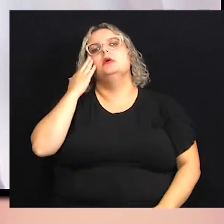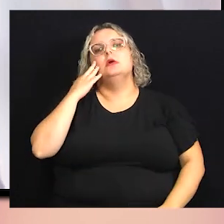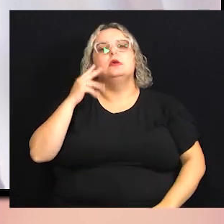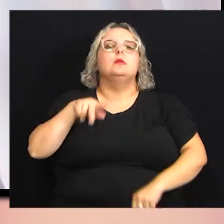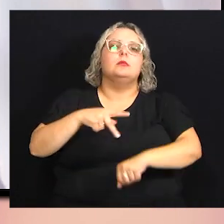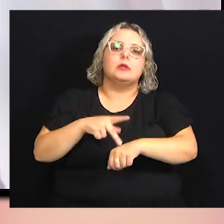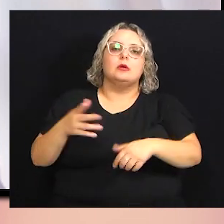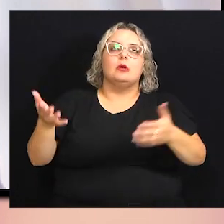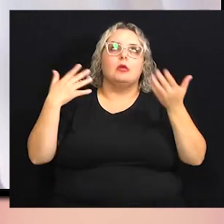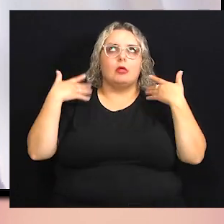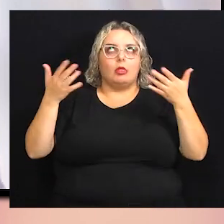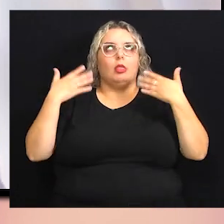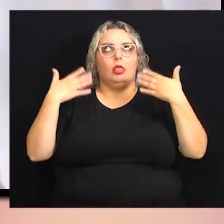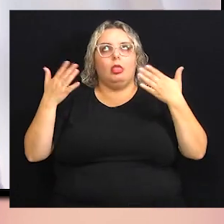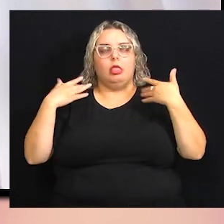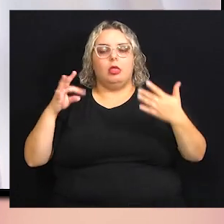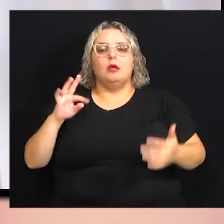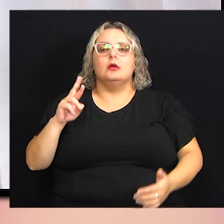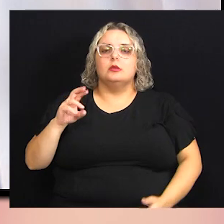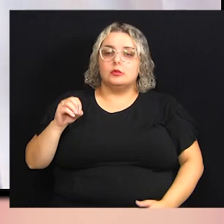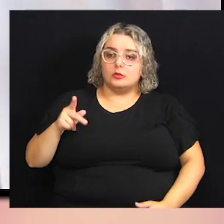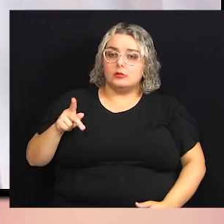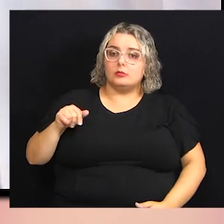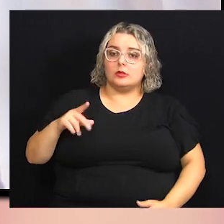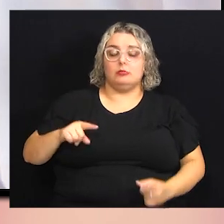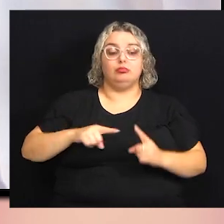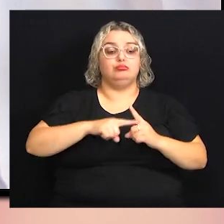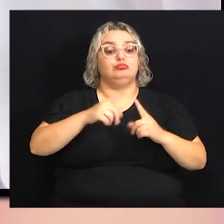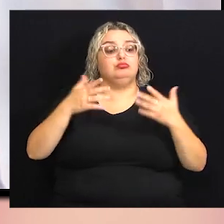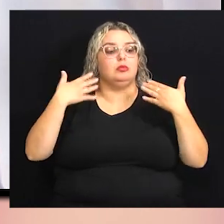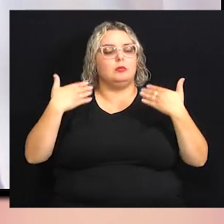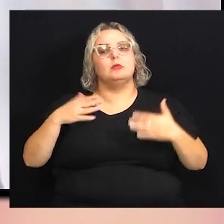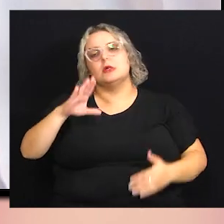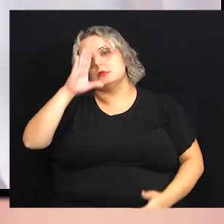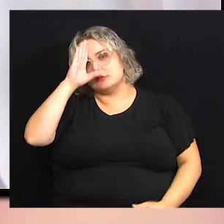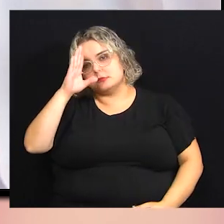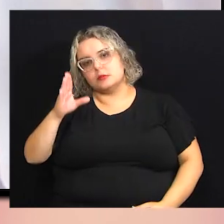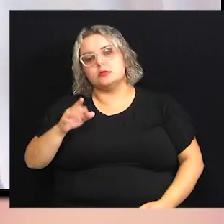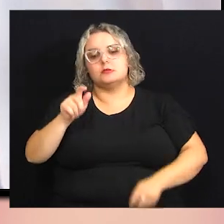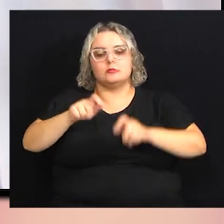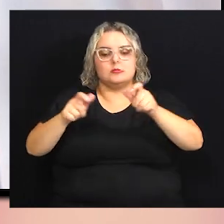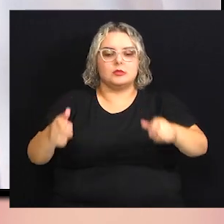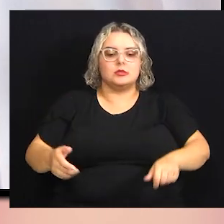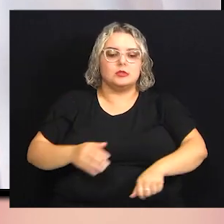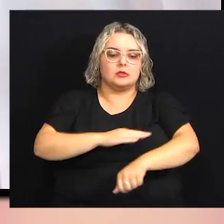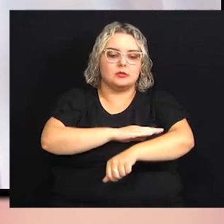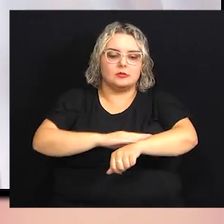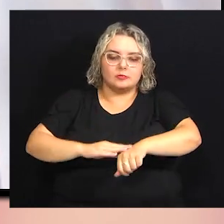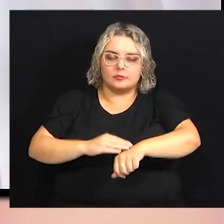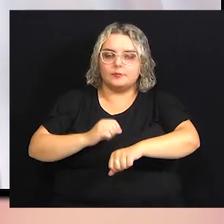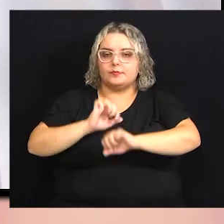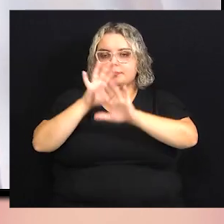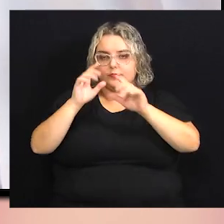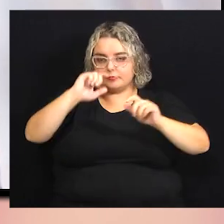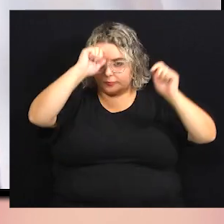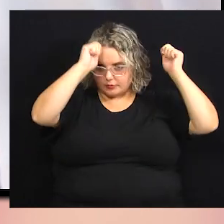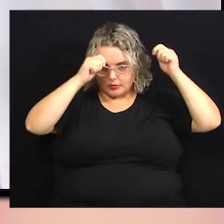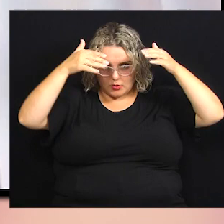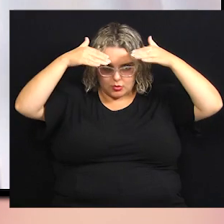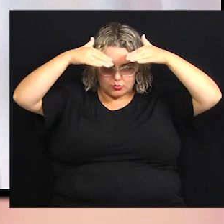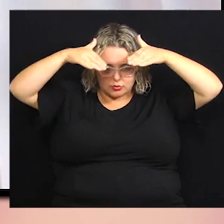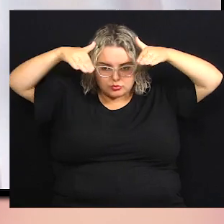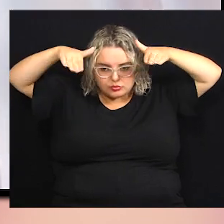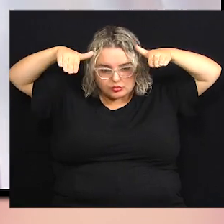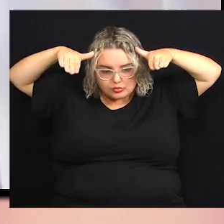sabe que a gente está num país tropical, que as temperaturas são altas, mas principalmente essas pessoas de pele clara, usarem bonés, bonés